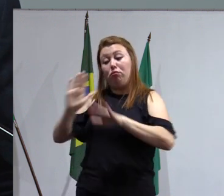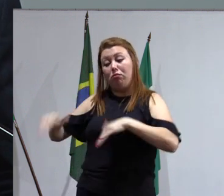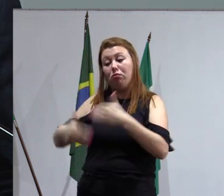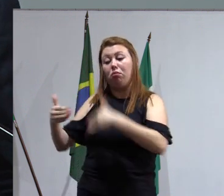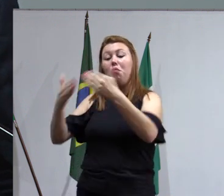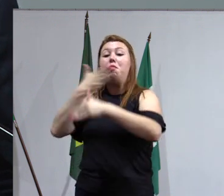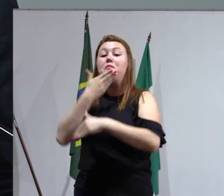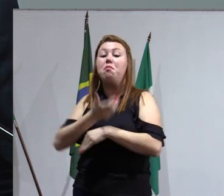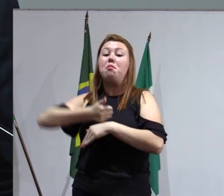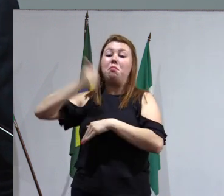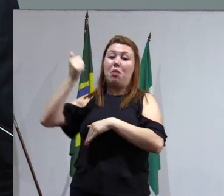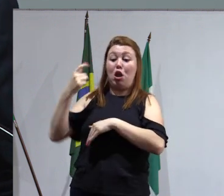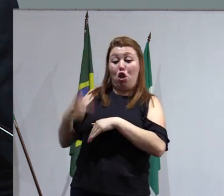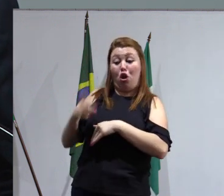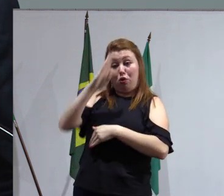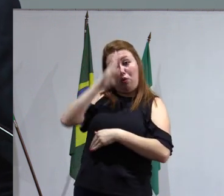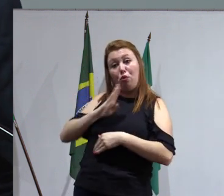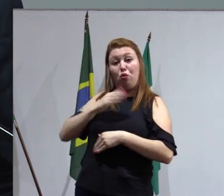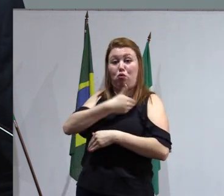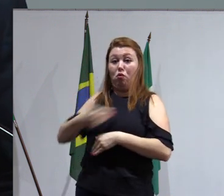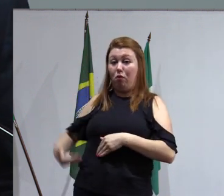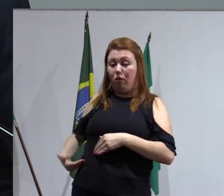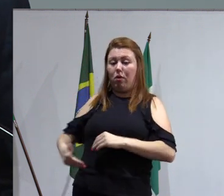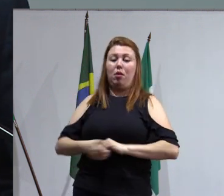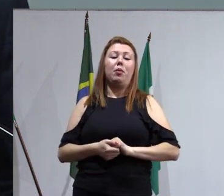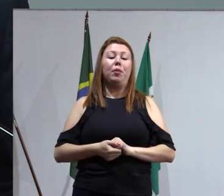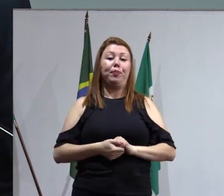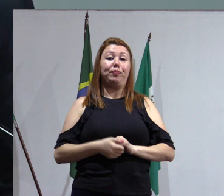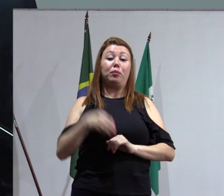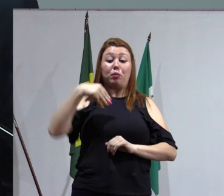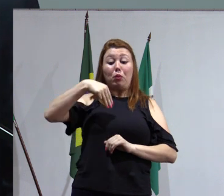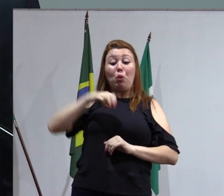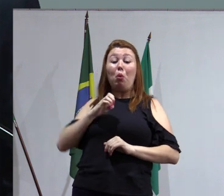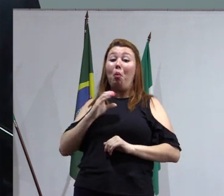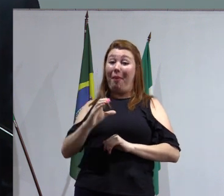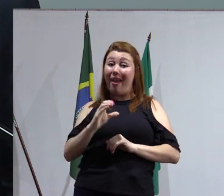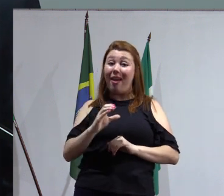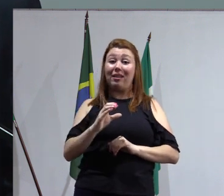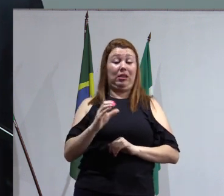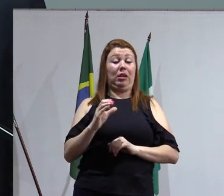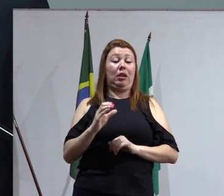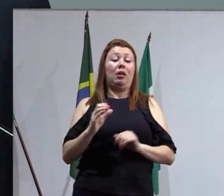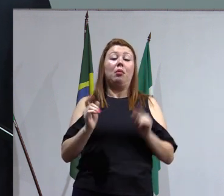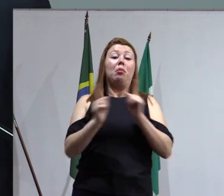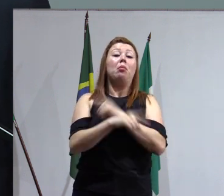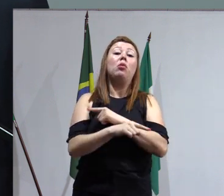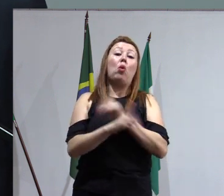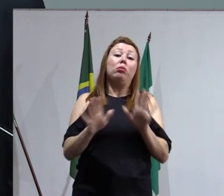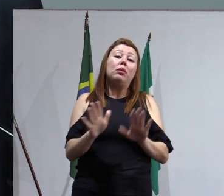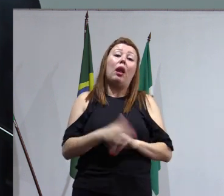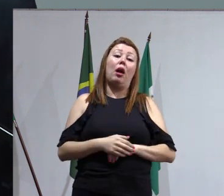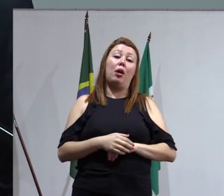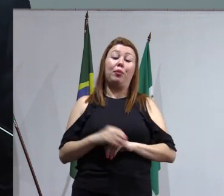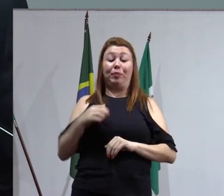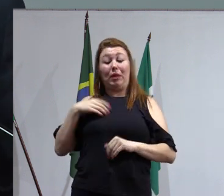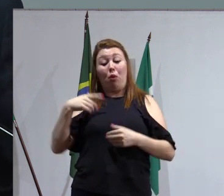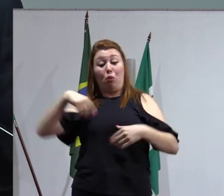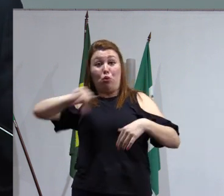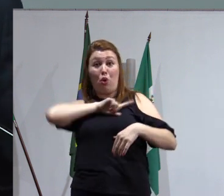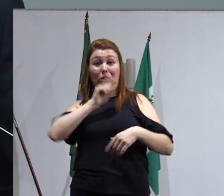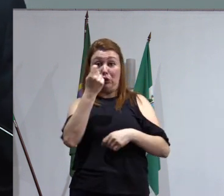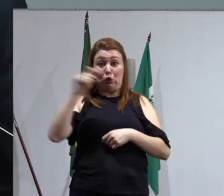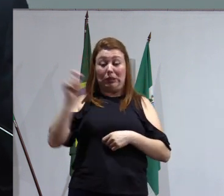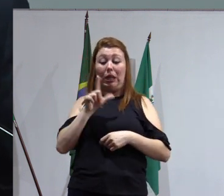produtivo e de serviço público. Não é isso que o MEC está propondo. O Livres trabalha muito no sentido de diminuir